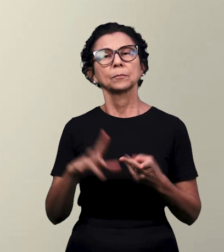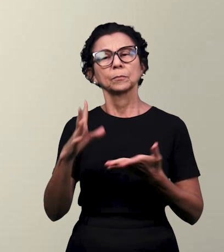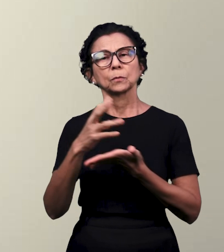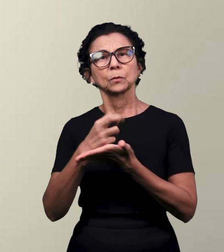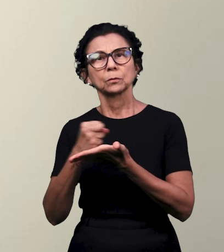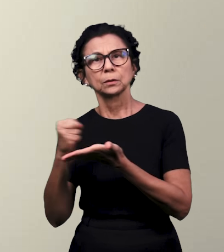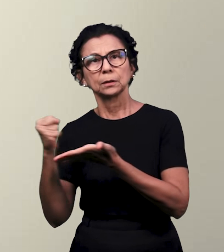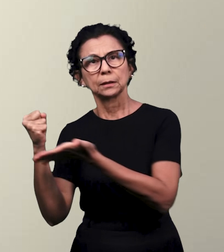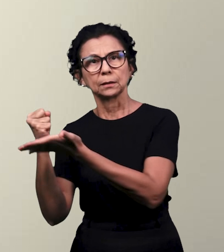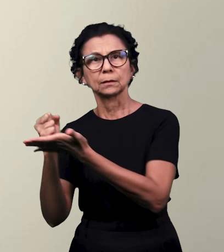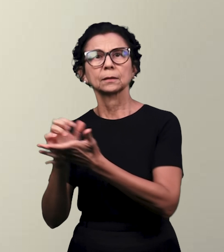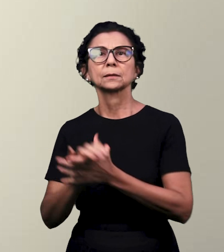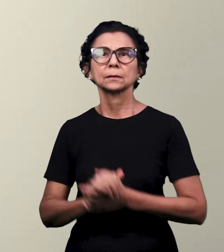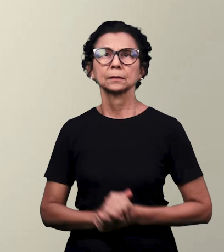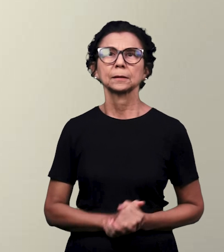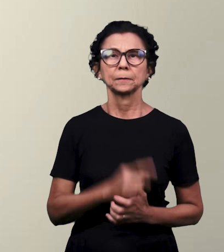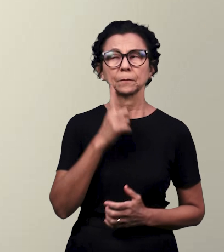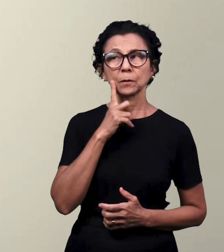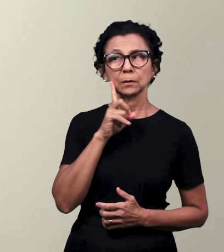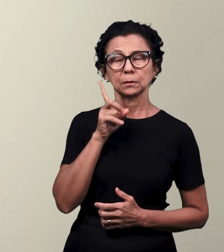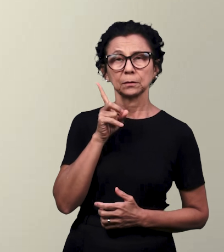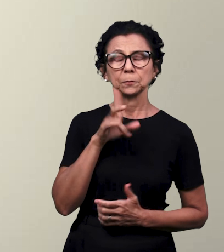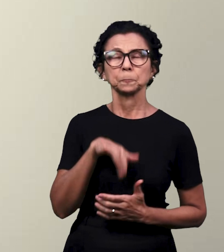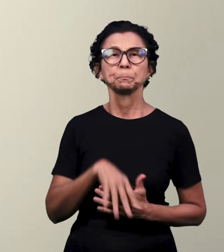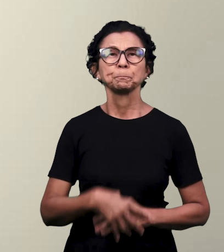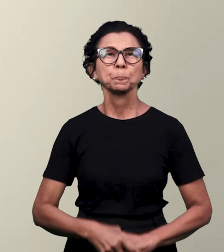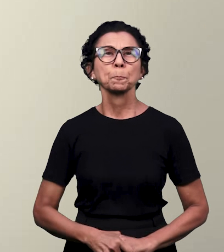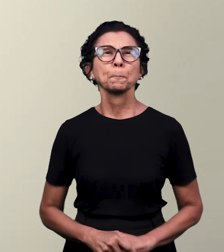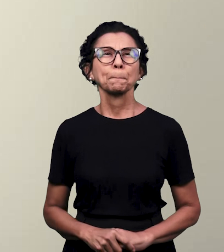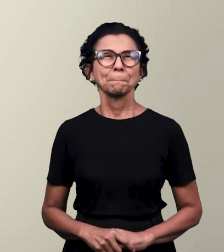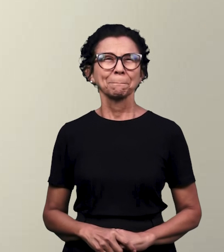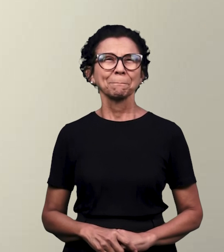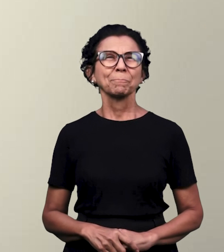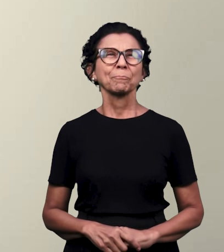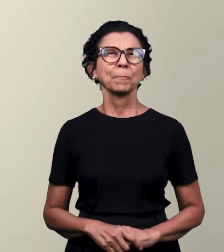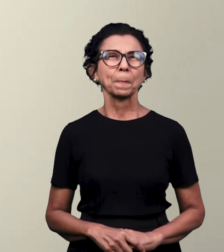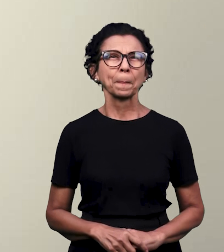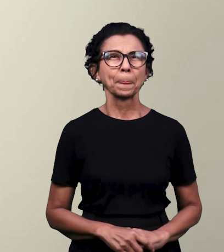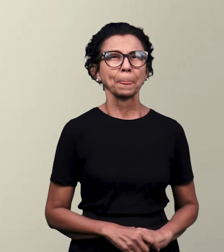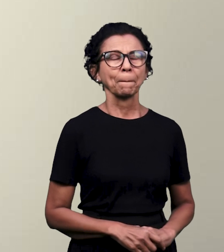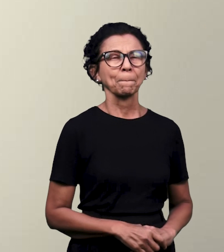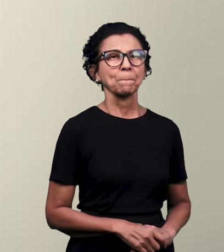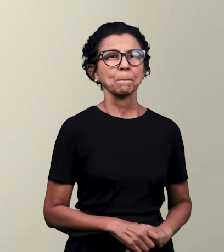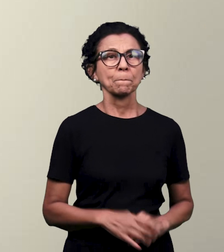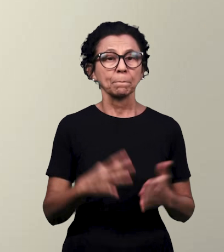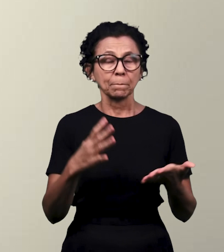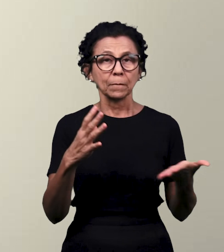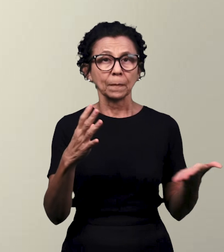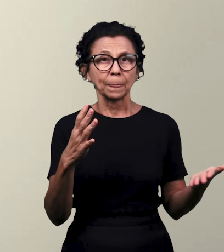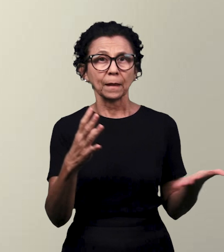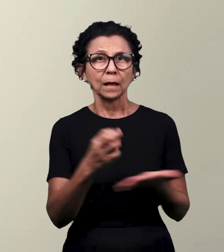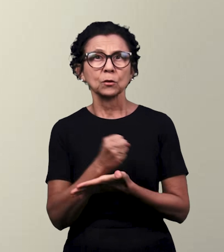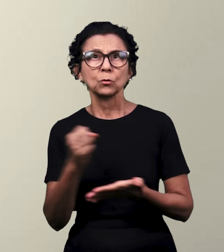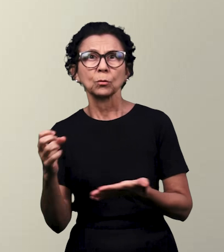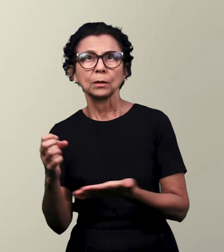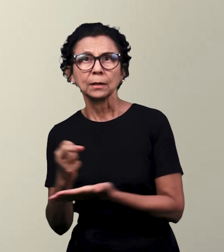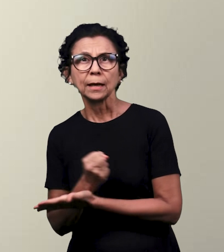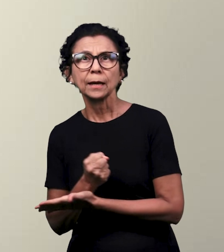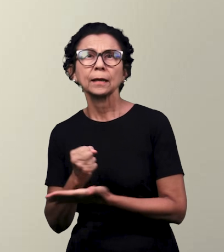alguns destaques que a gente poderia abordar ali, ó, o molho das primícias da cega, que era levado ao